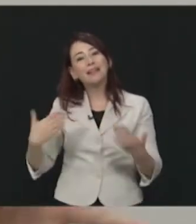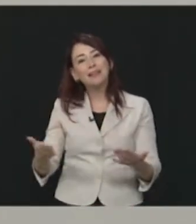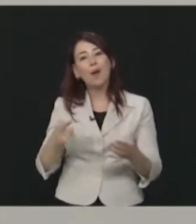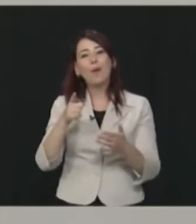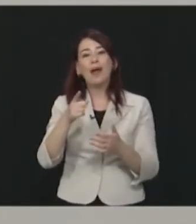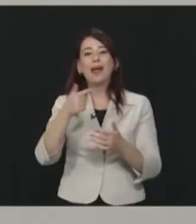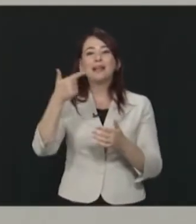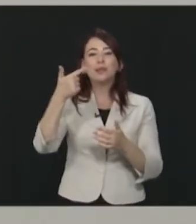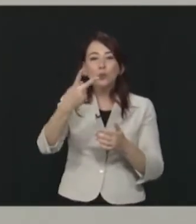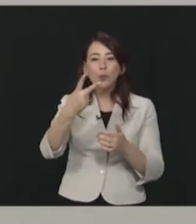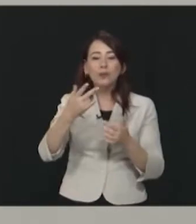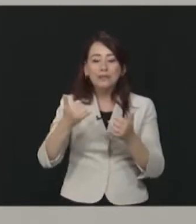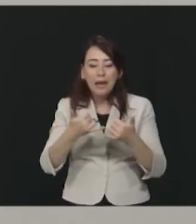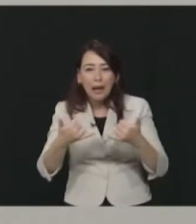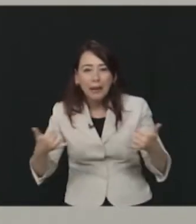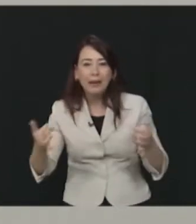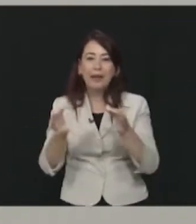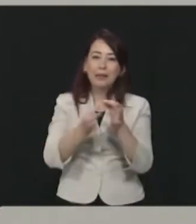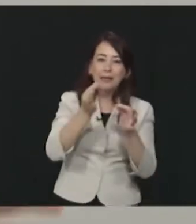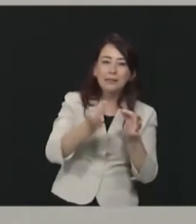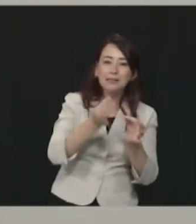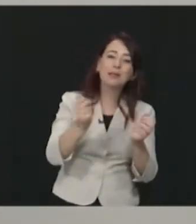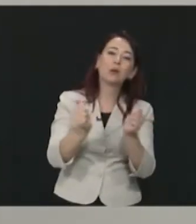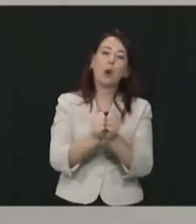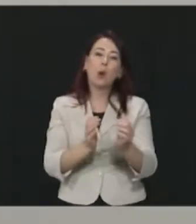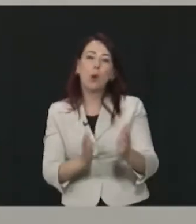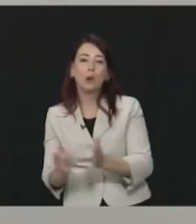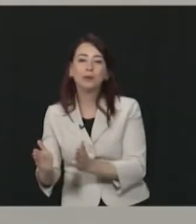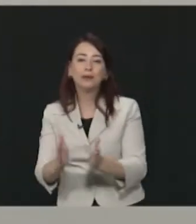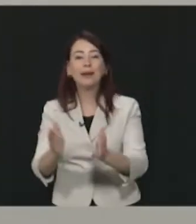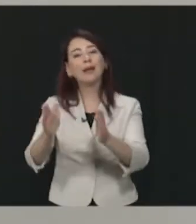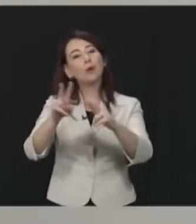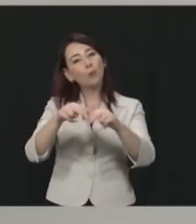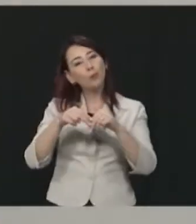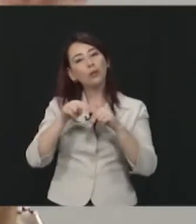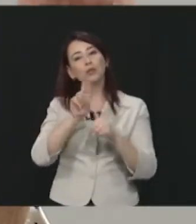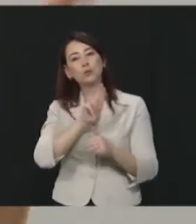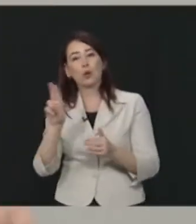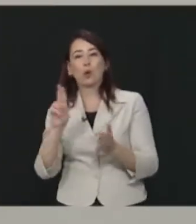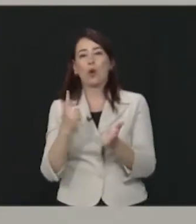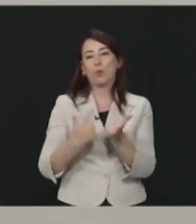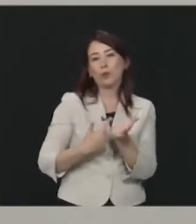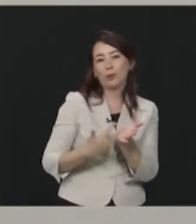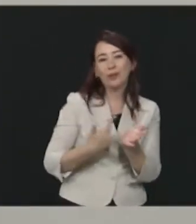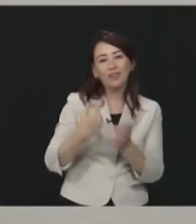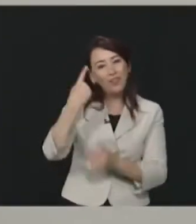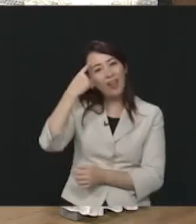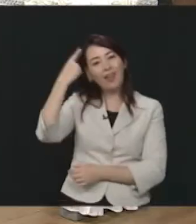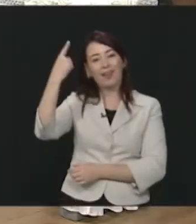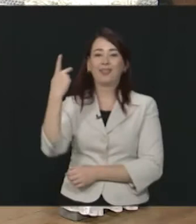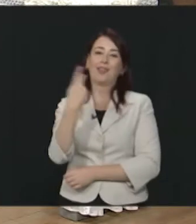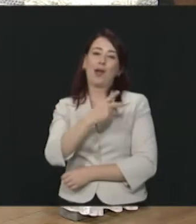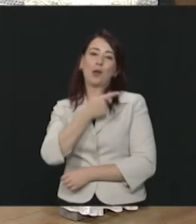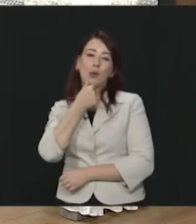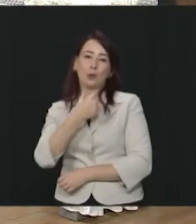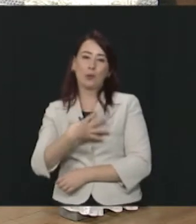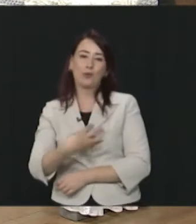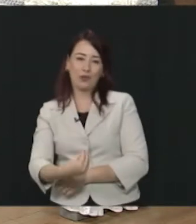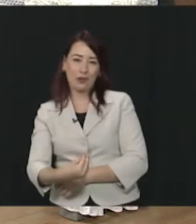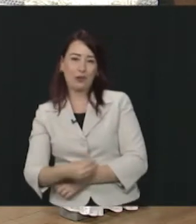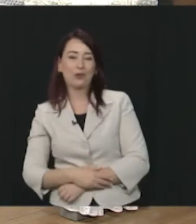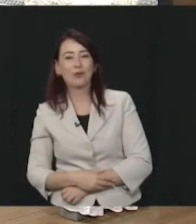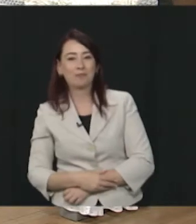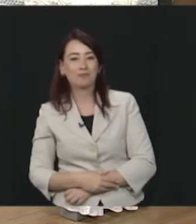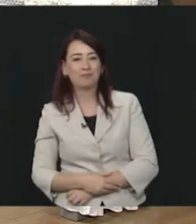trem e seguindo a linha do fio de tecer. Maravilha. Por isso é que o livro chama Seguindo a Linha, que foi ideia dele. Lindo nome. Que bom. Então, vamos